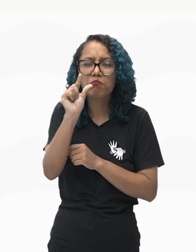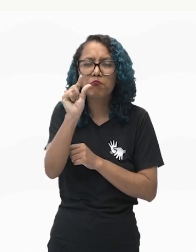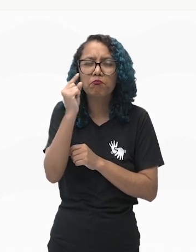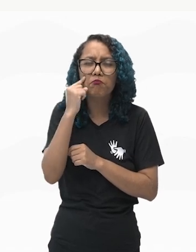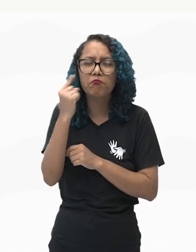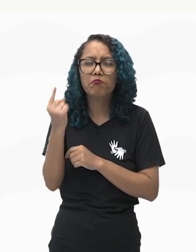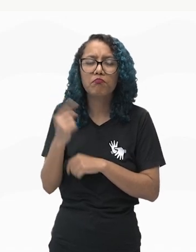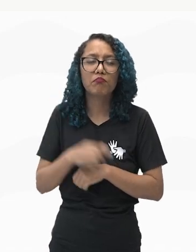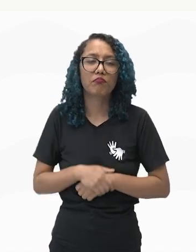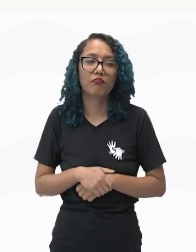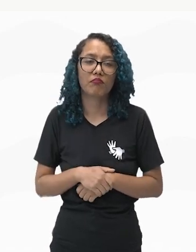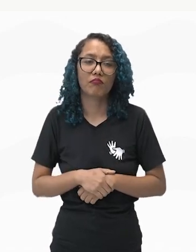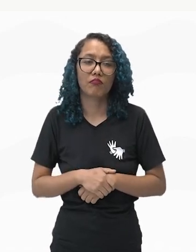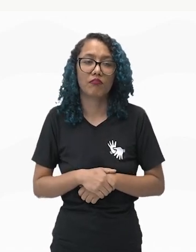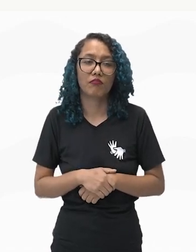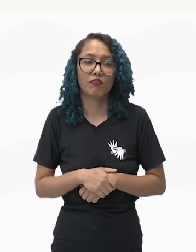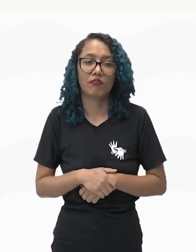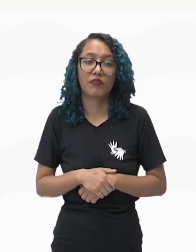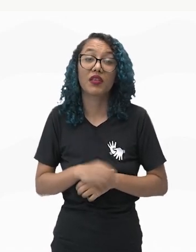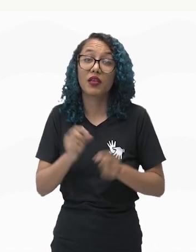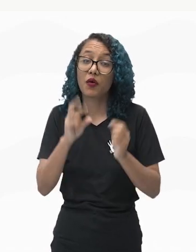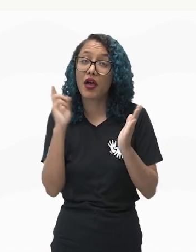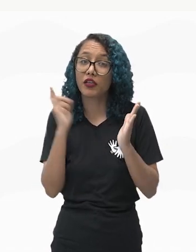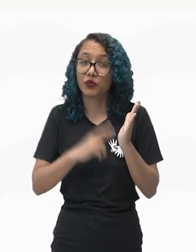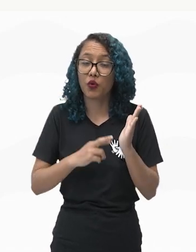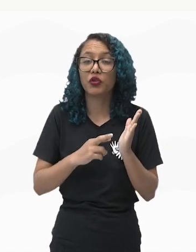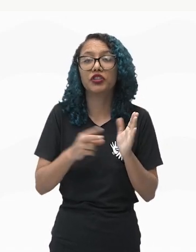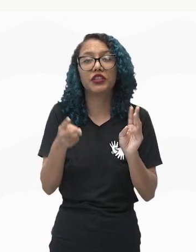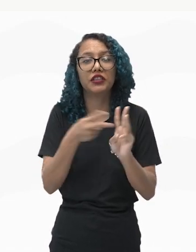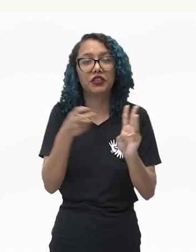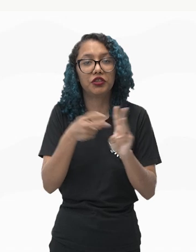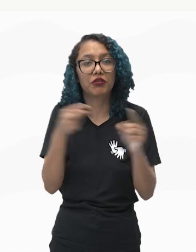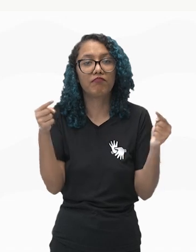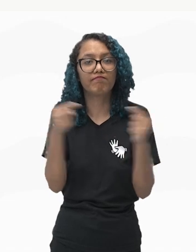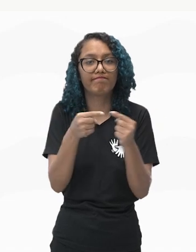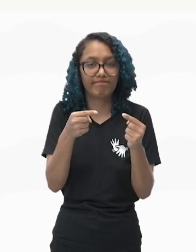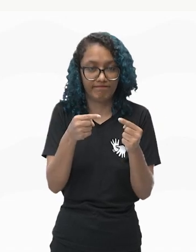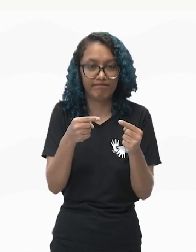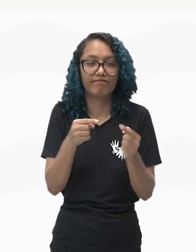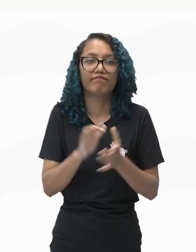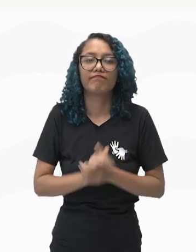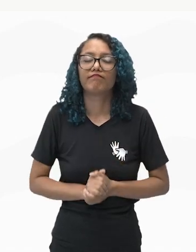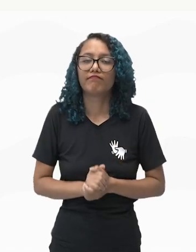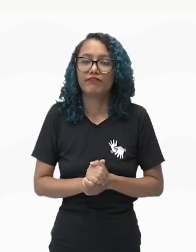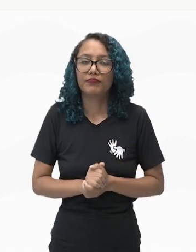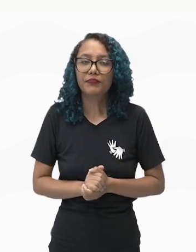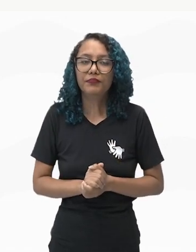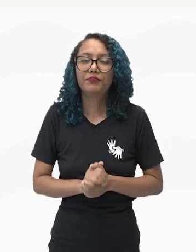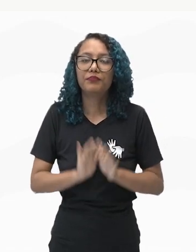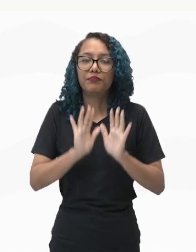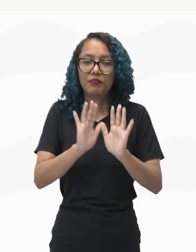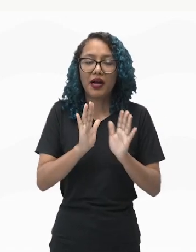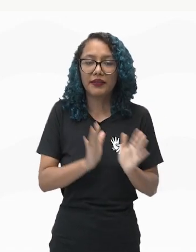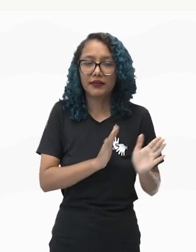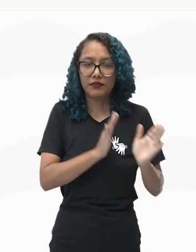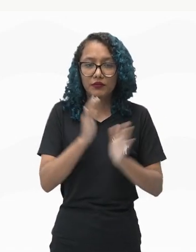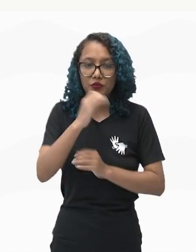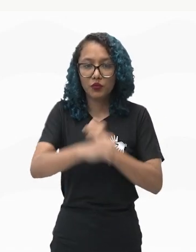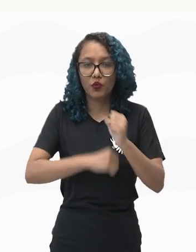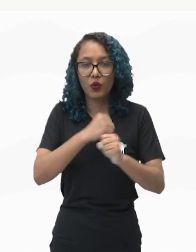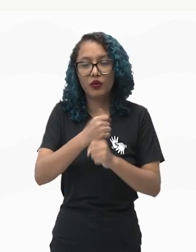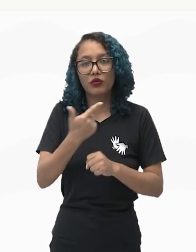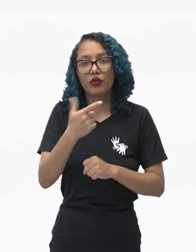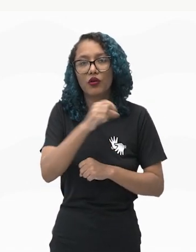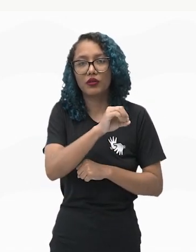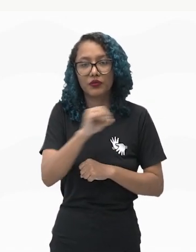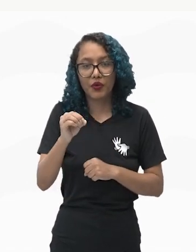pequena ali de pessoas que se autodeclaravam indígenas na sociedade brasileira. Quando nós vimos para 2000, no censo de 2000,